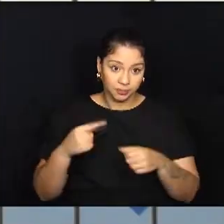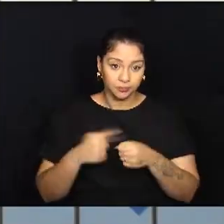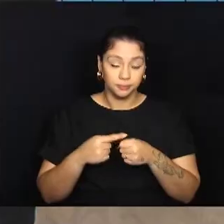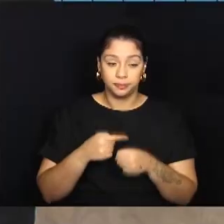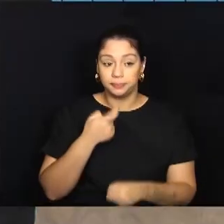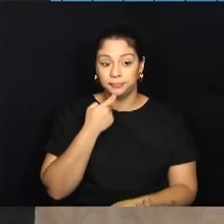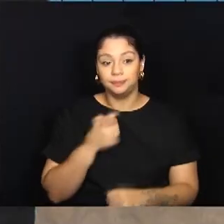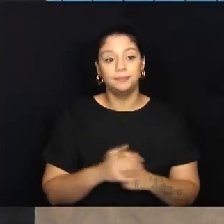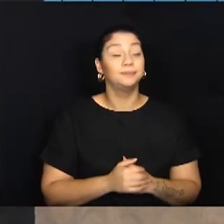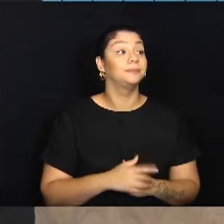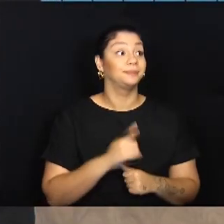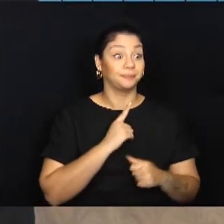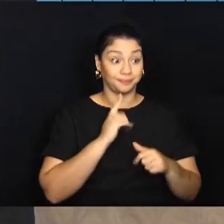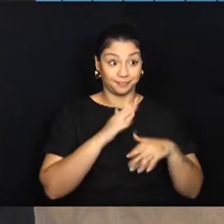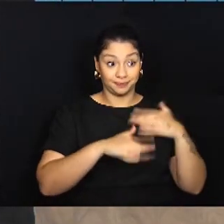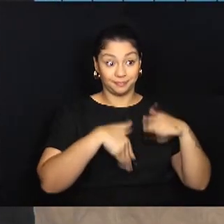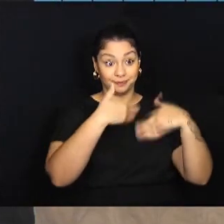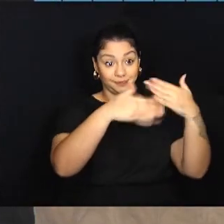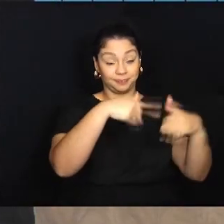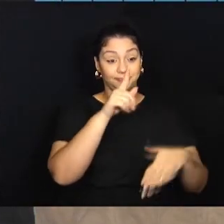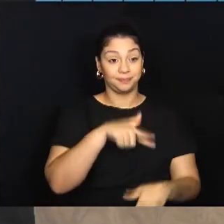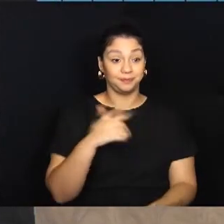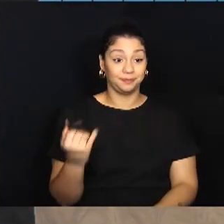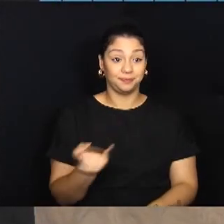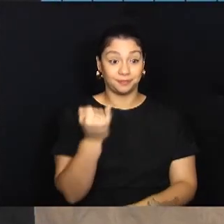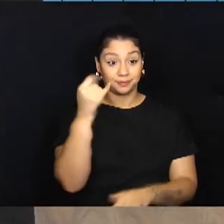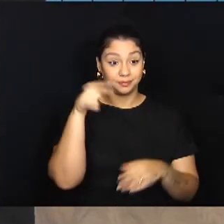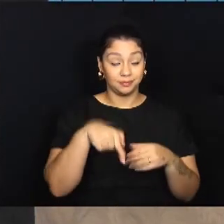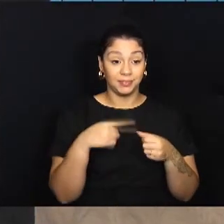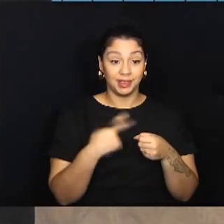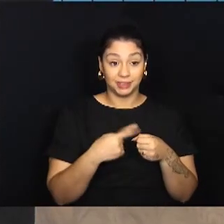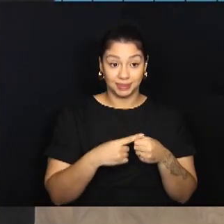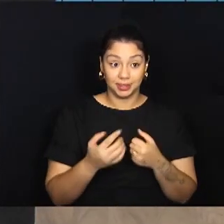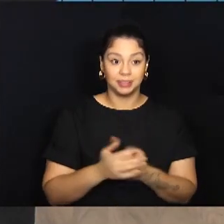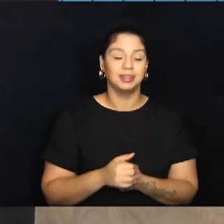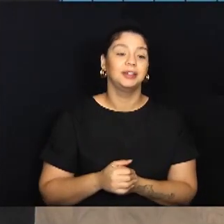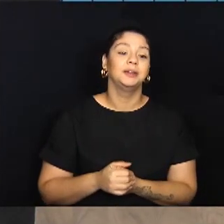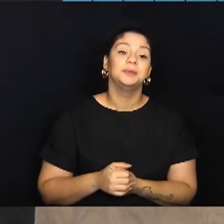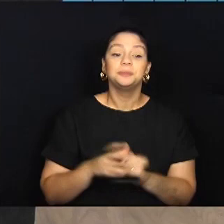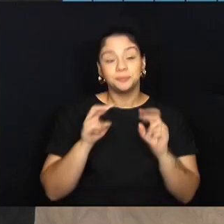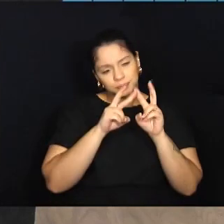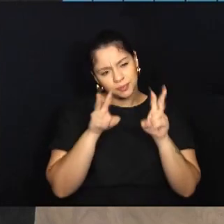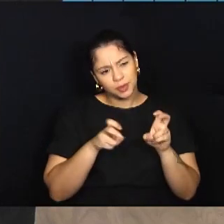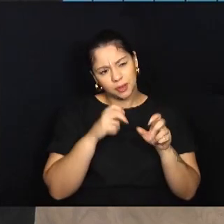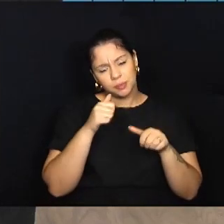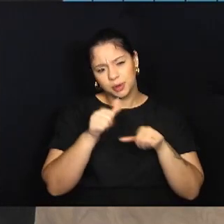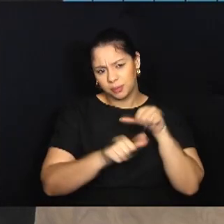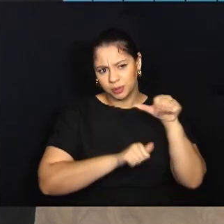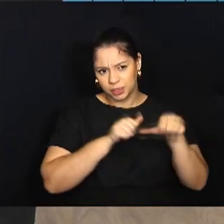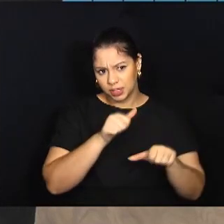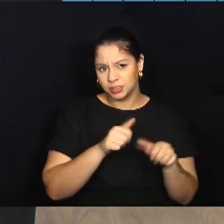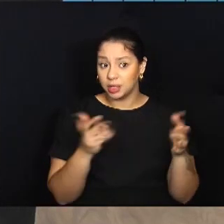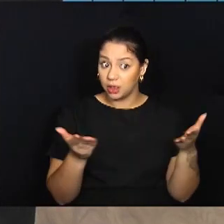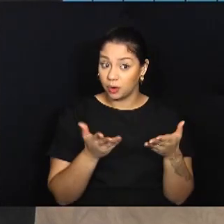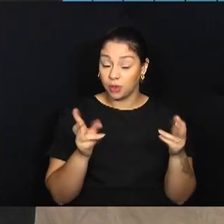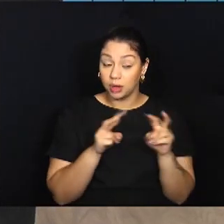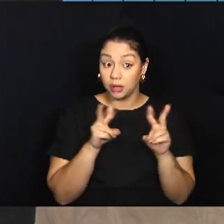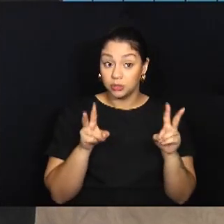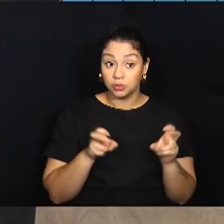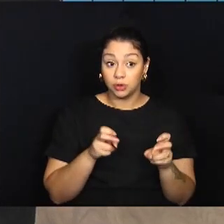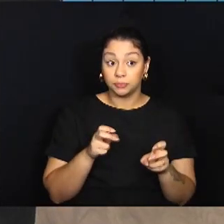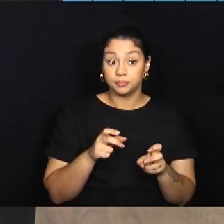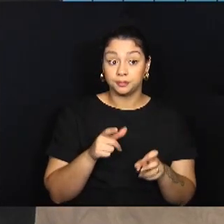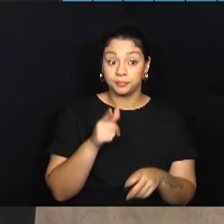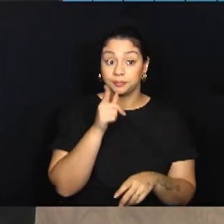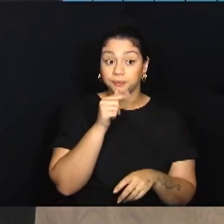um avanço importante aqui para a nossa cidade. Por falar em mudanças, a gente fala agora sobre a Lagoa